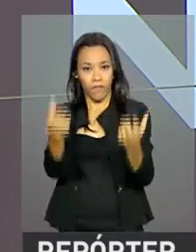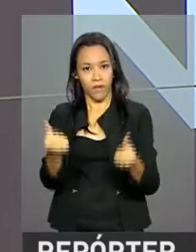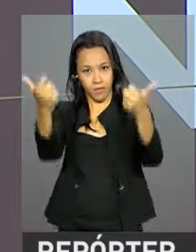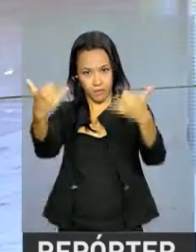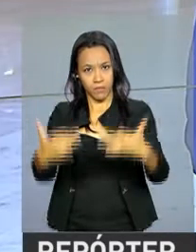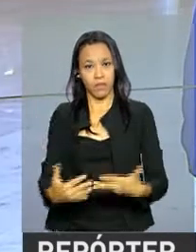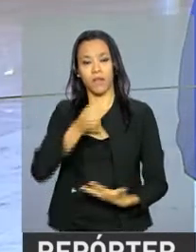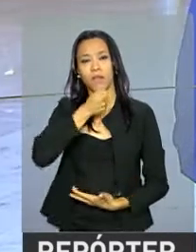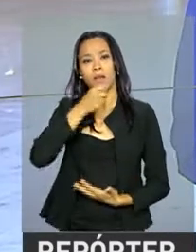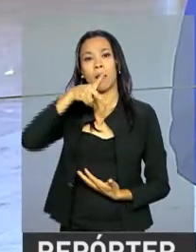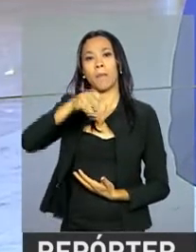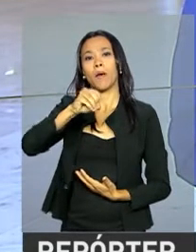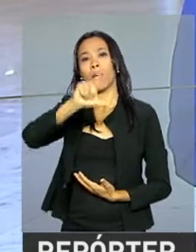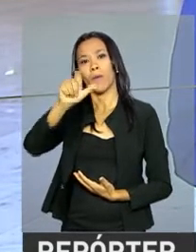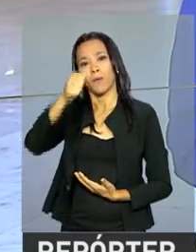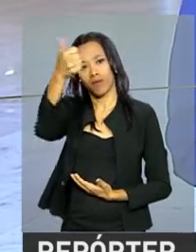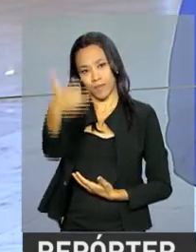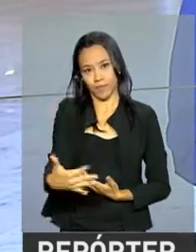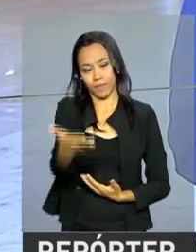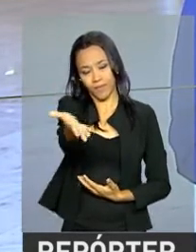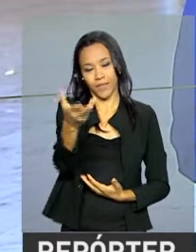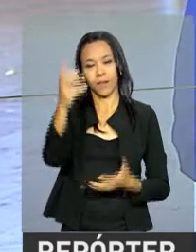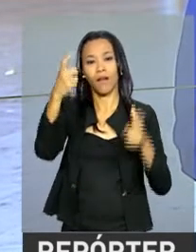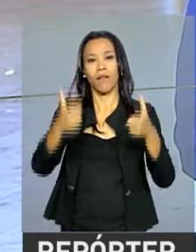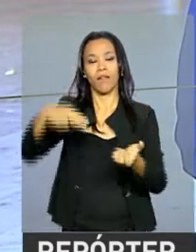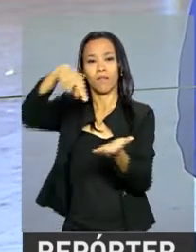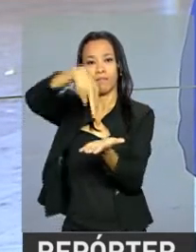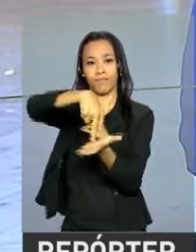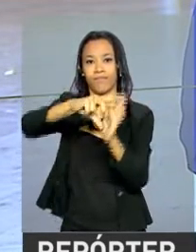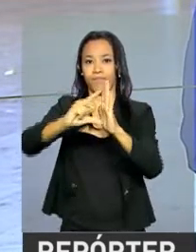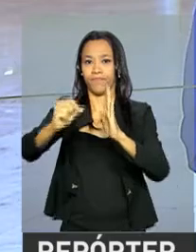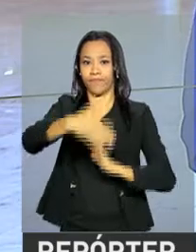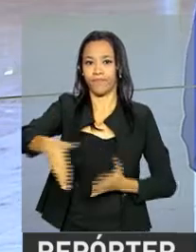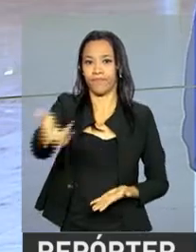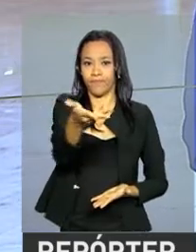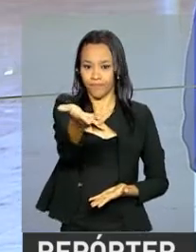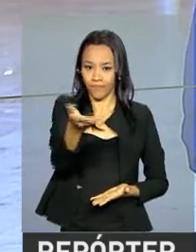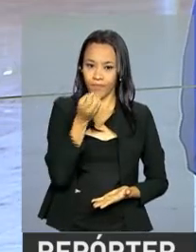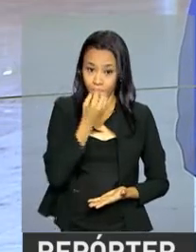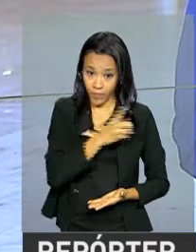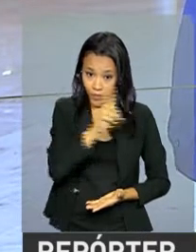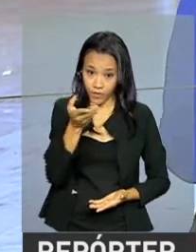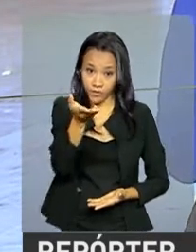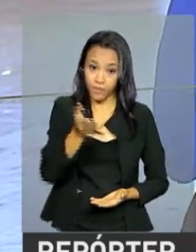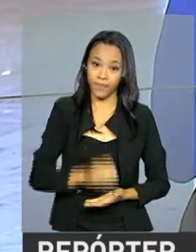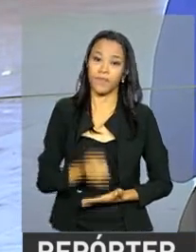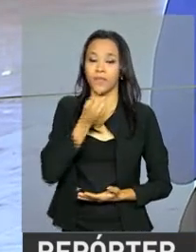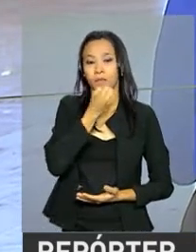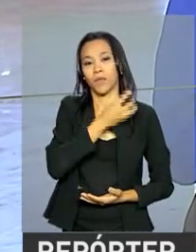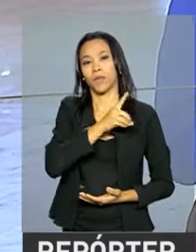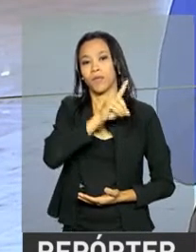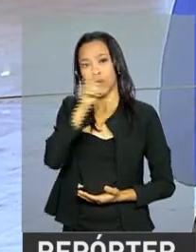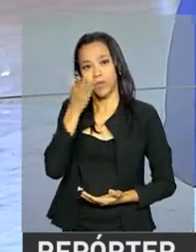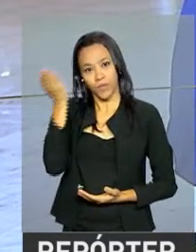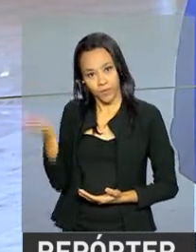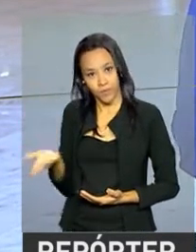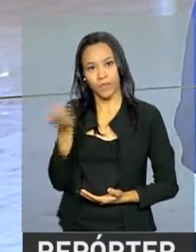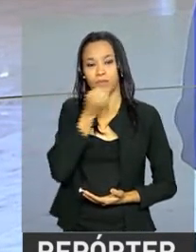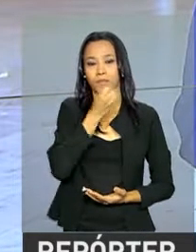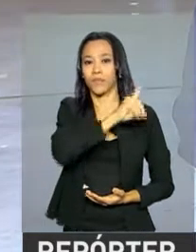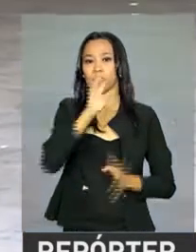que traz mais informações pra gente ao vivo lá do palácio do planalto por paula bom dia pra você olhando bom dia pra você bom dia a